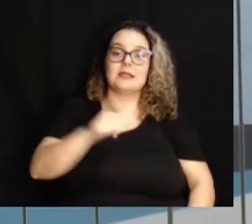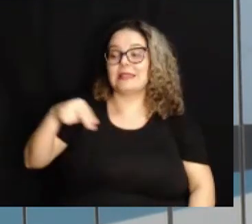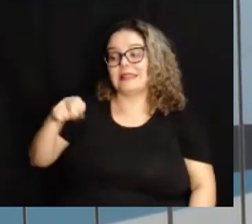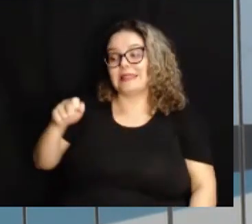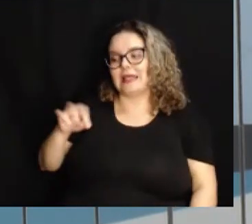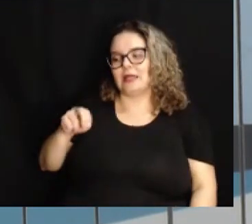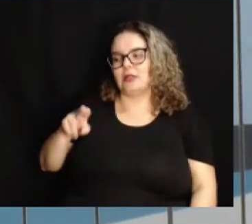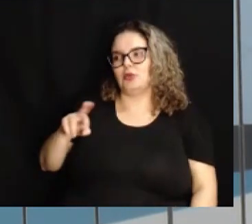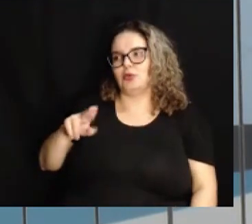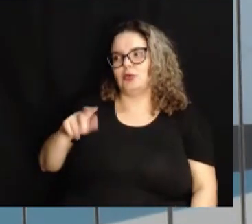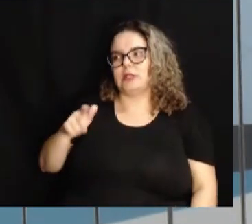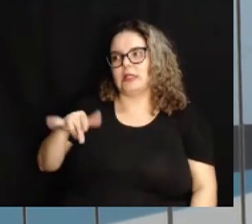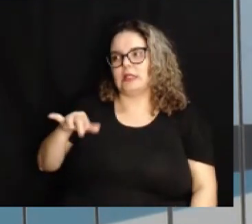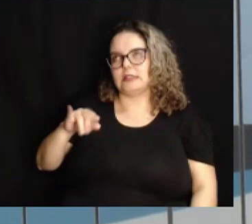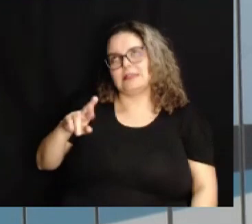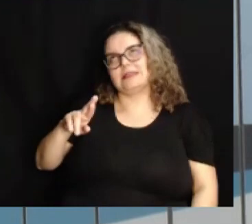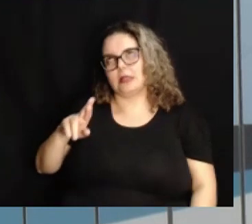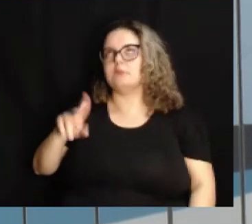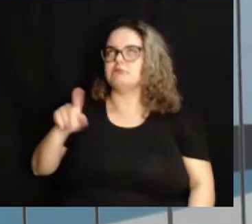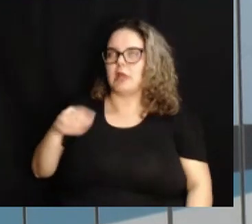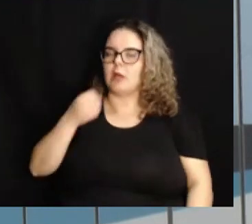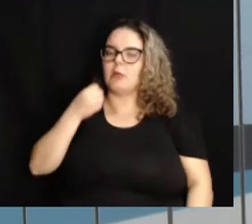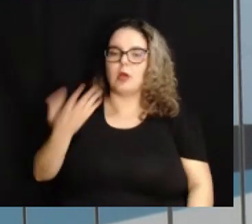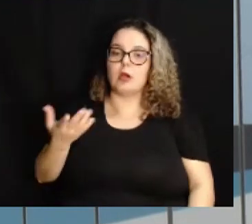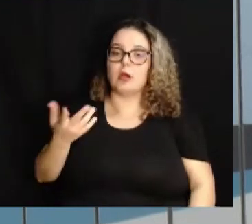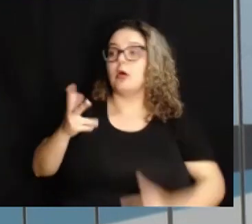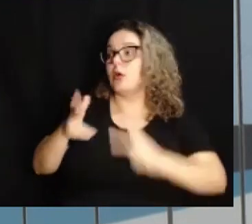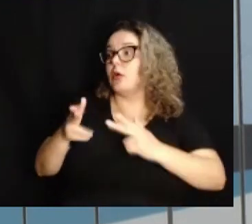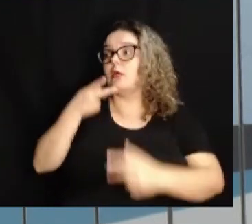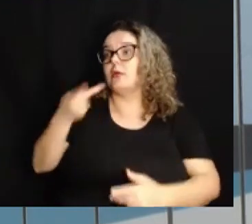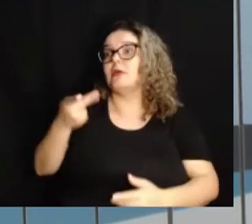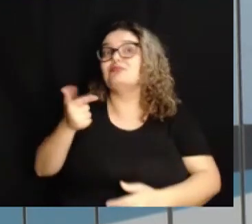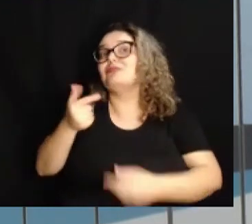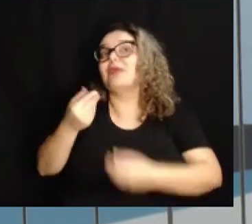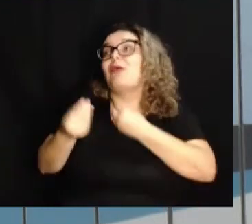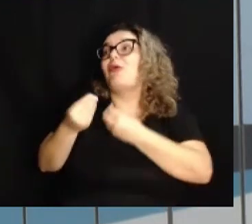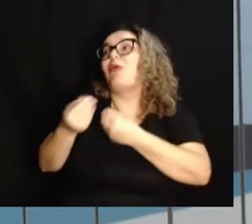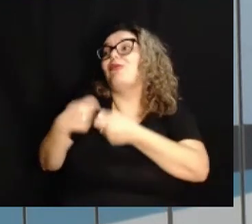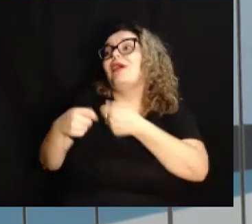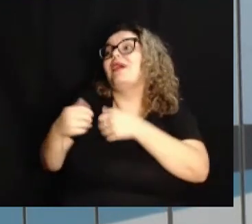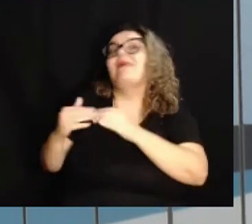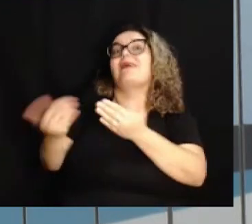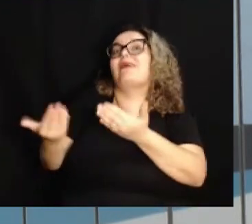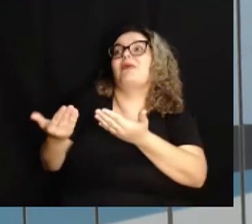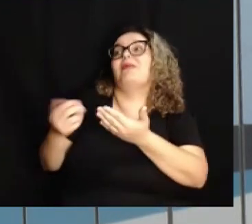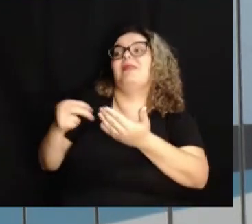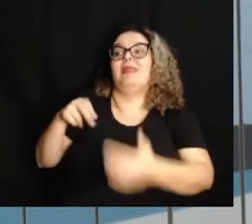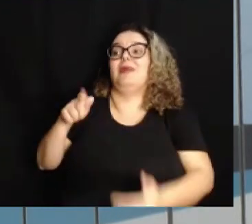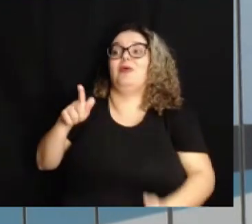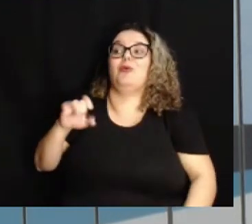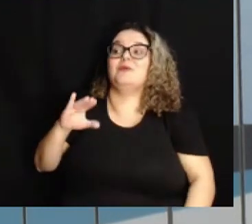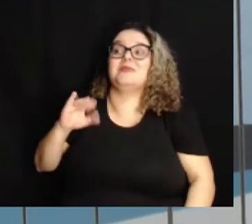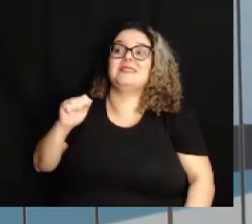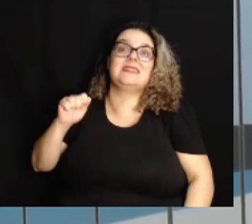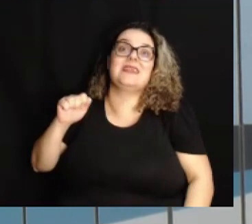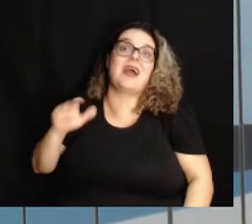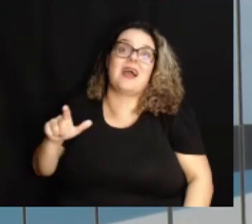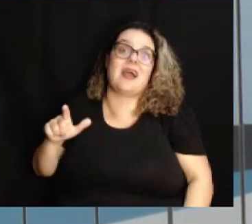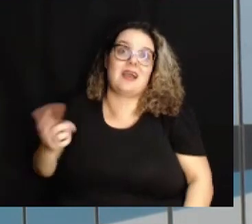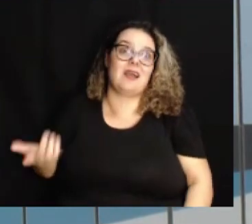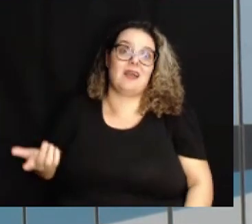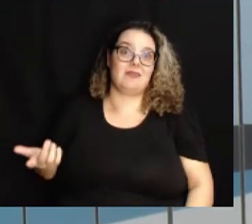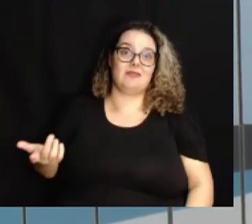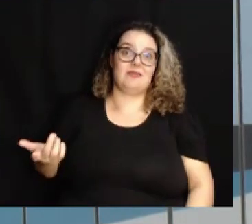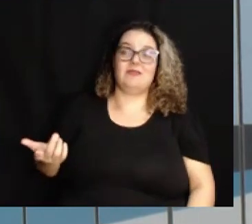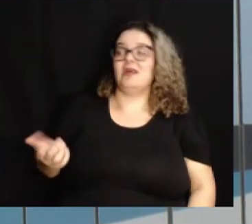interessante no sentido de que, como eu falei, é inegociável, né? É inevitável. sabe? Mas normalizar acaba